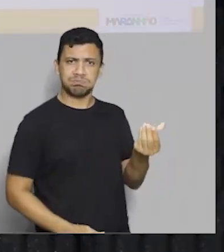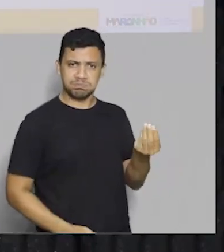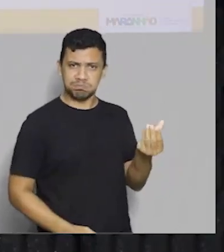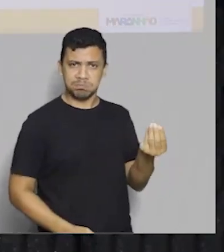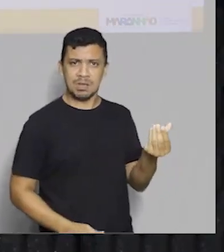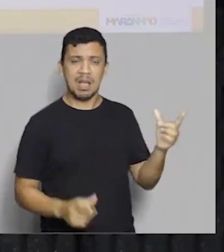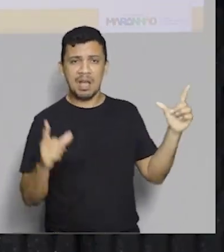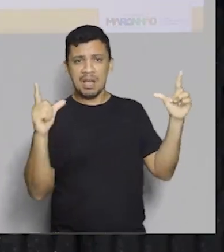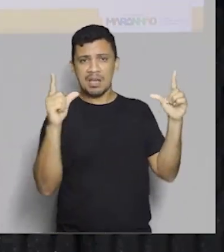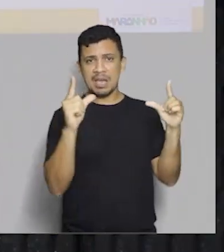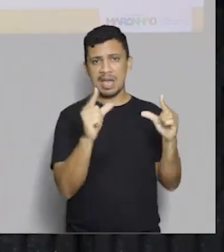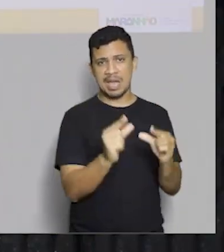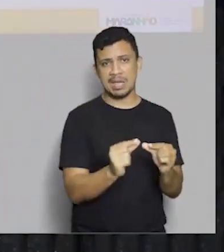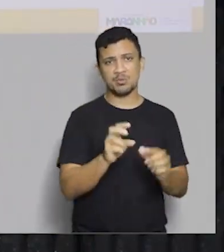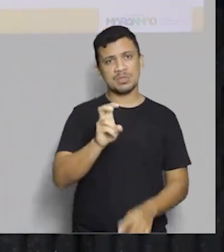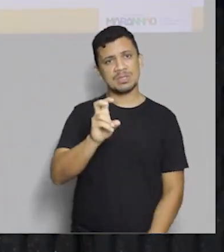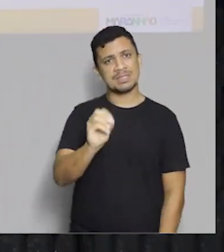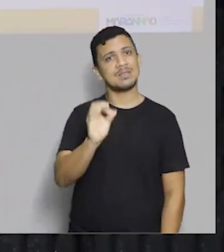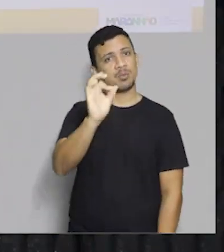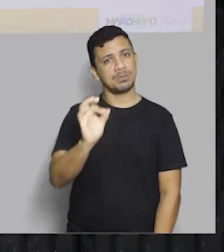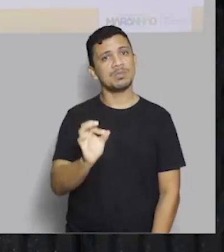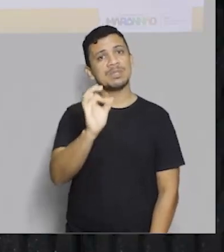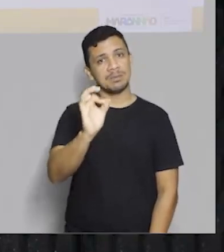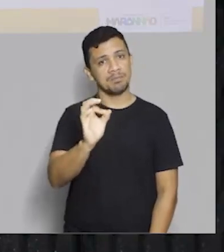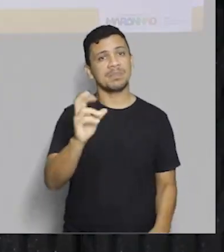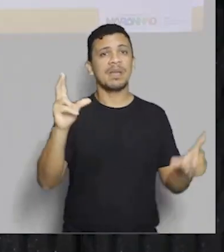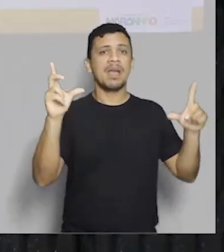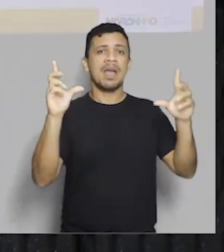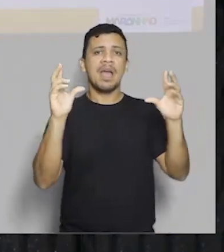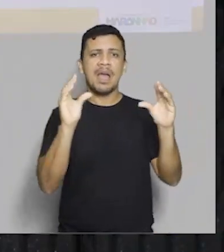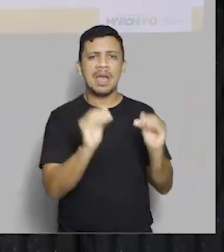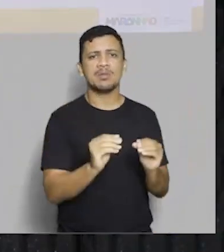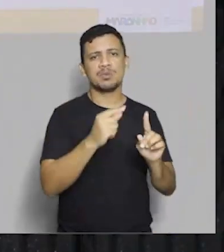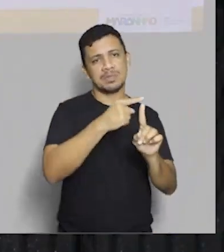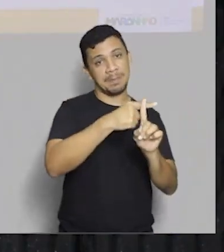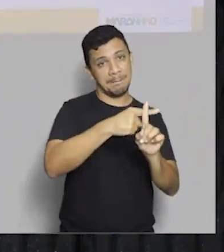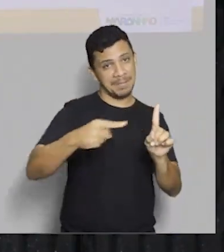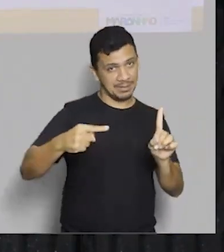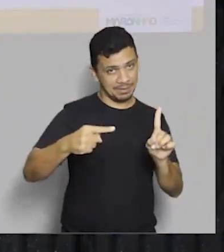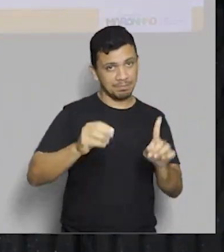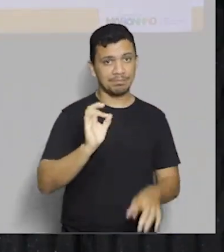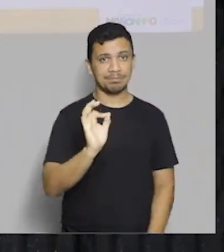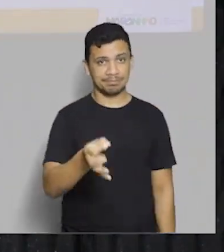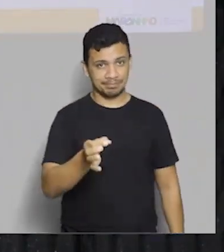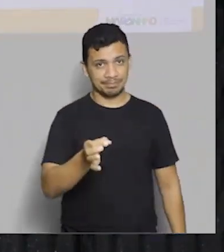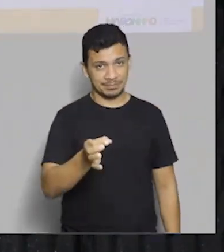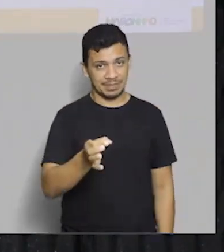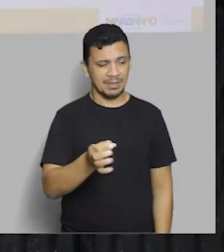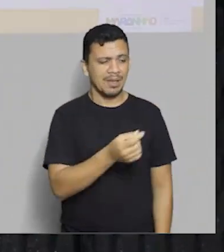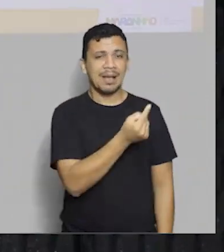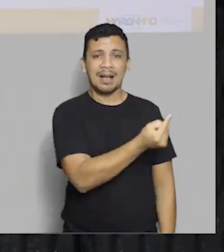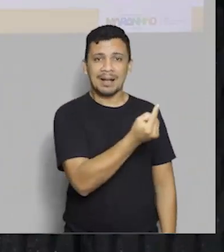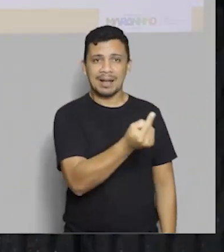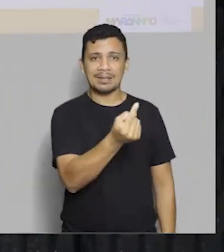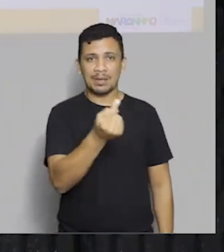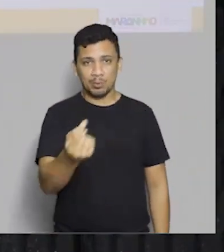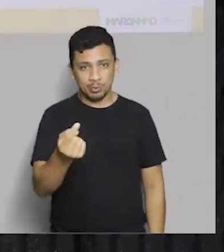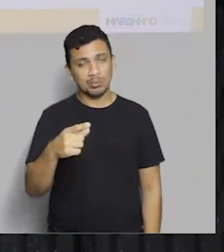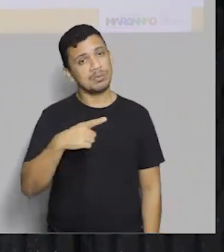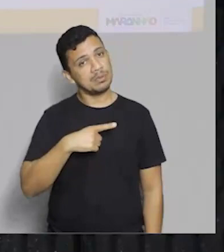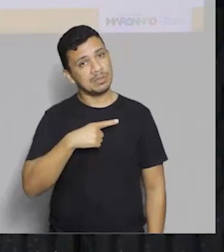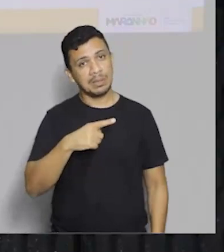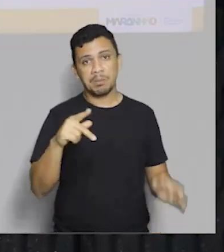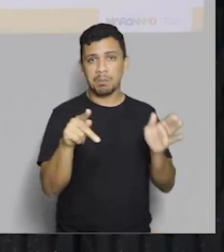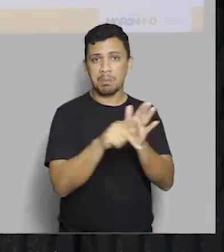reduzido em 50%, a sua massa caia 50%, certo? Cada radioisótopo vai ter a